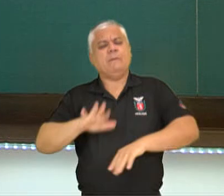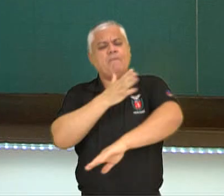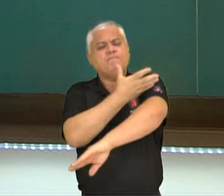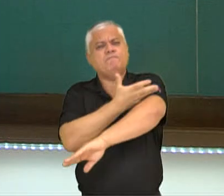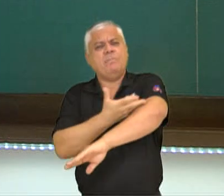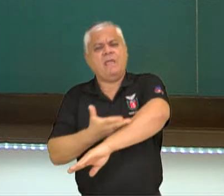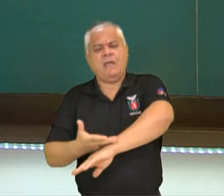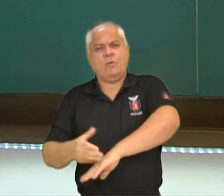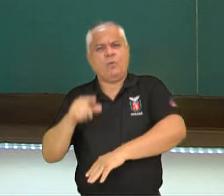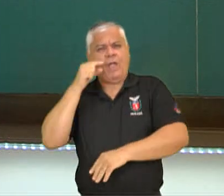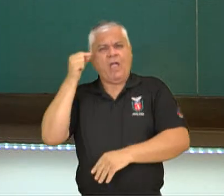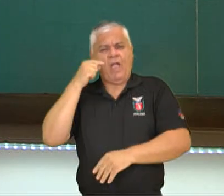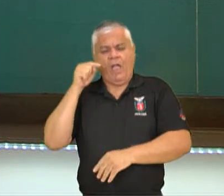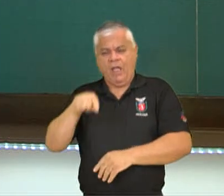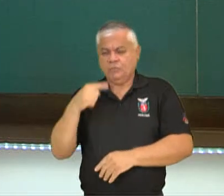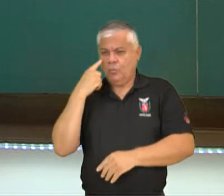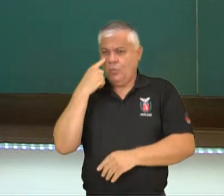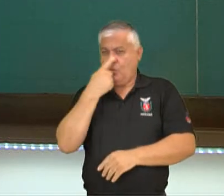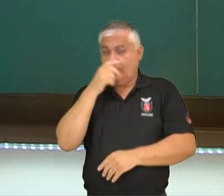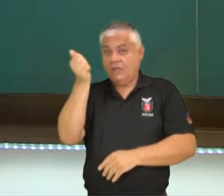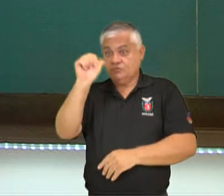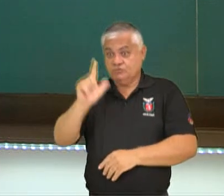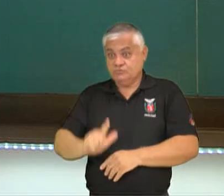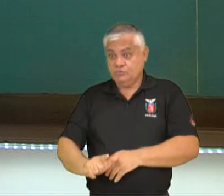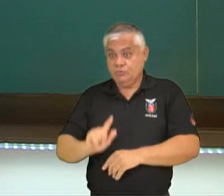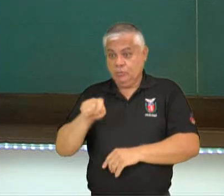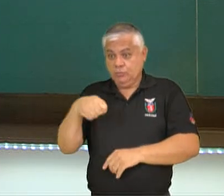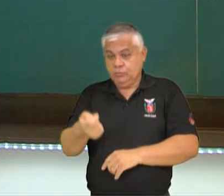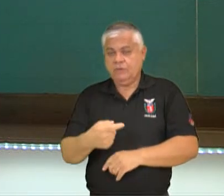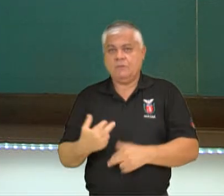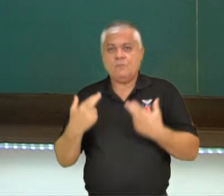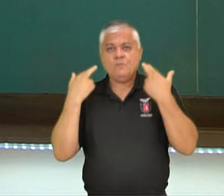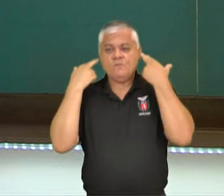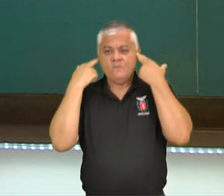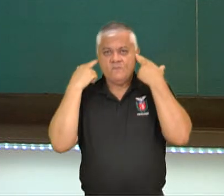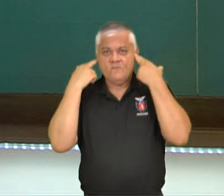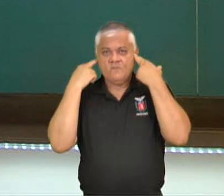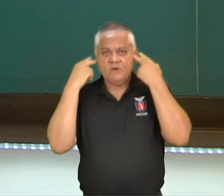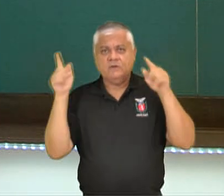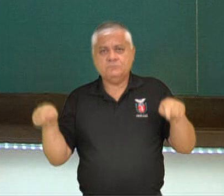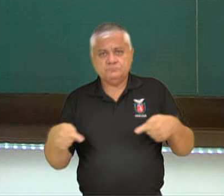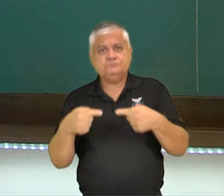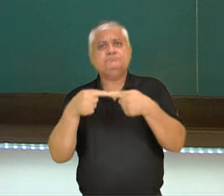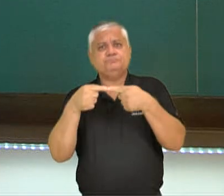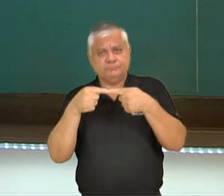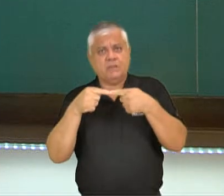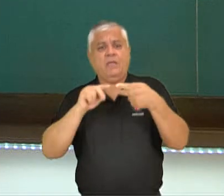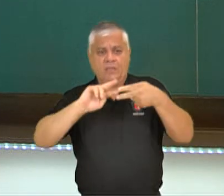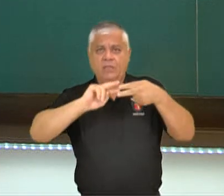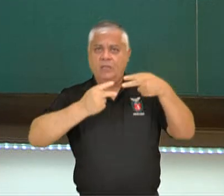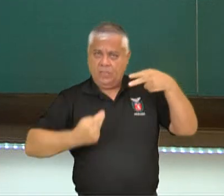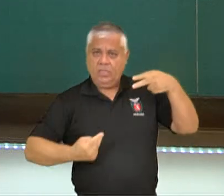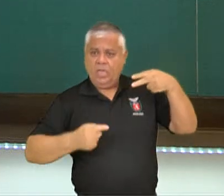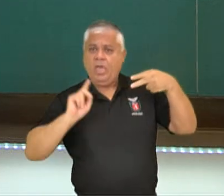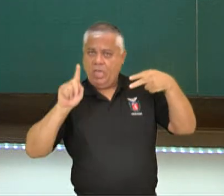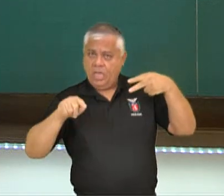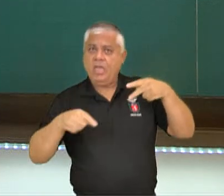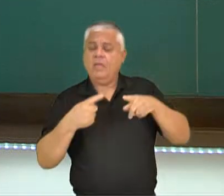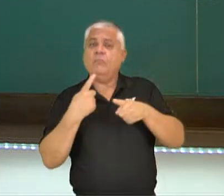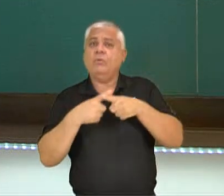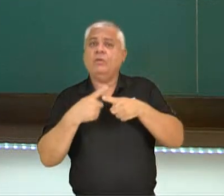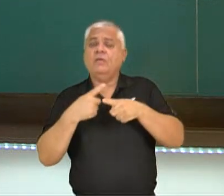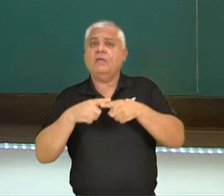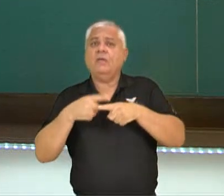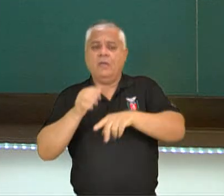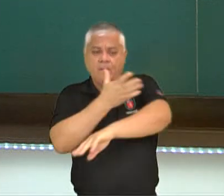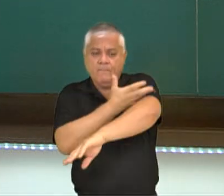com olhos azuis têm maiores chances de serem surdos? Né? E isso tem relação com o gene, então um gene acaba desencadeando